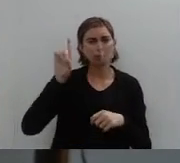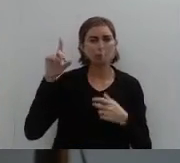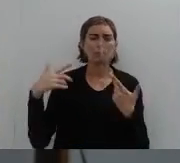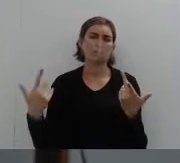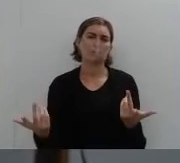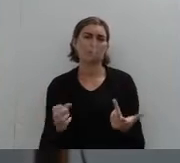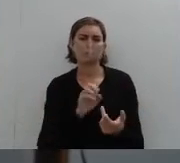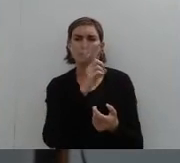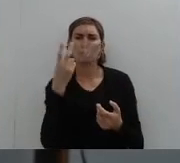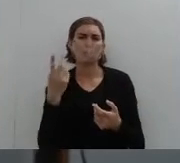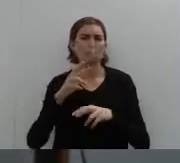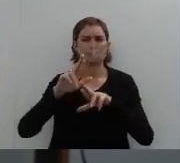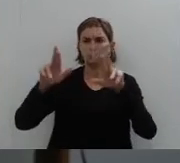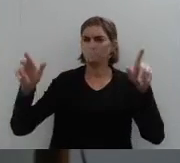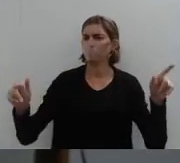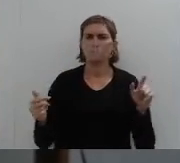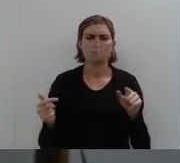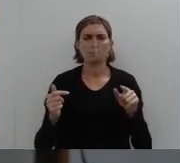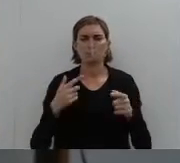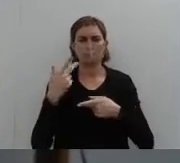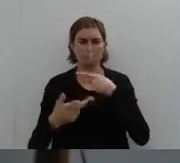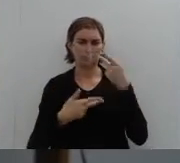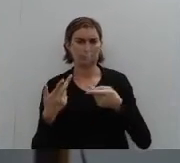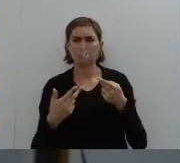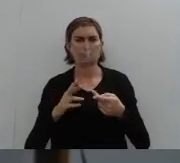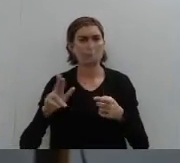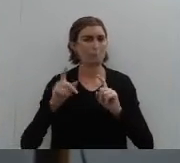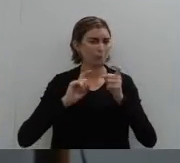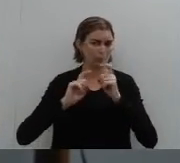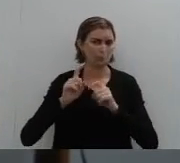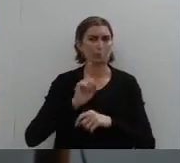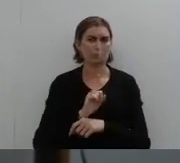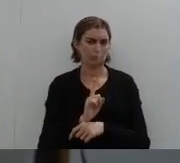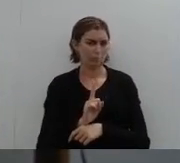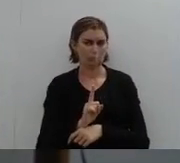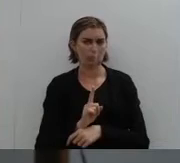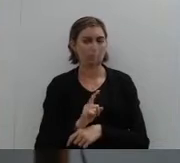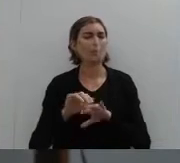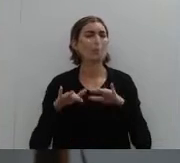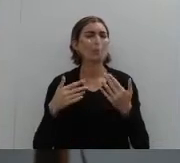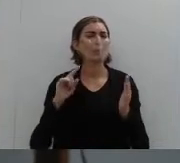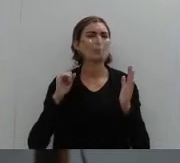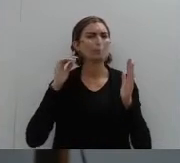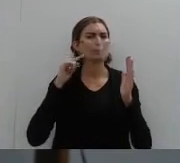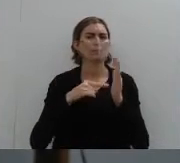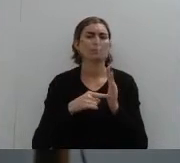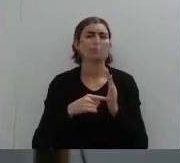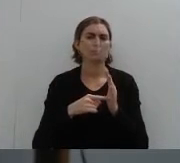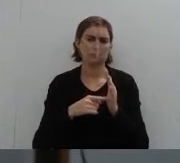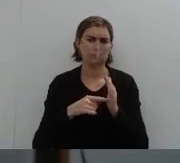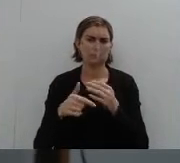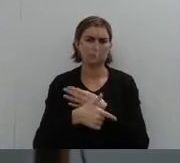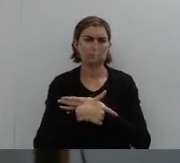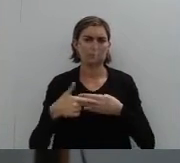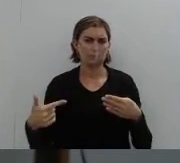ou se são os deuses que determinam, não é discutível. Qual é o princípio da moral? Quem